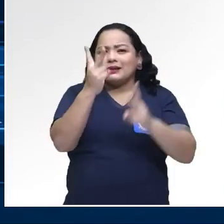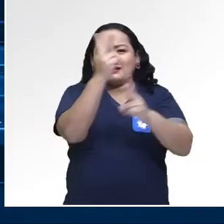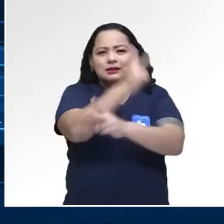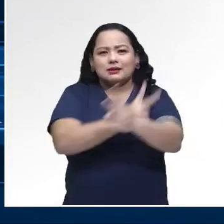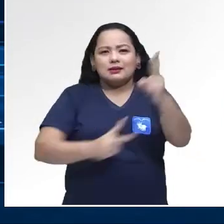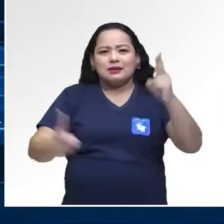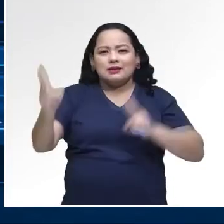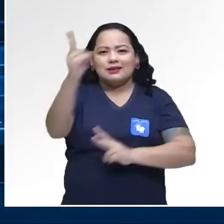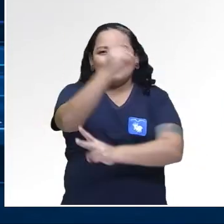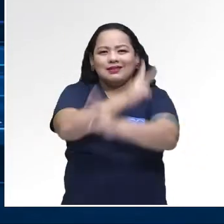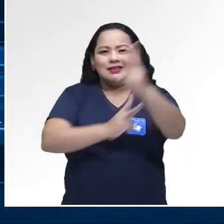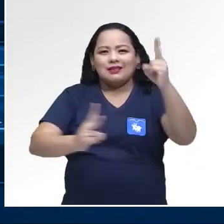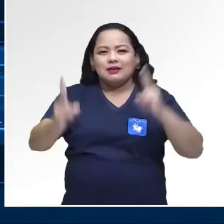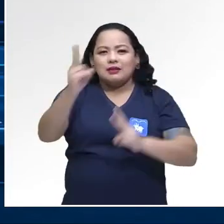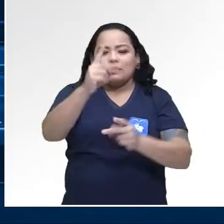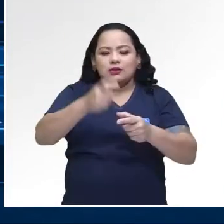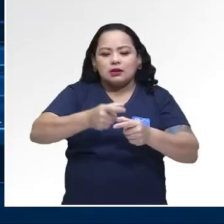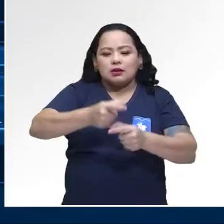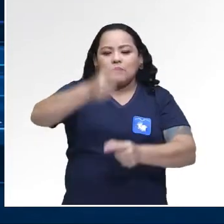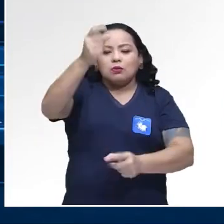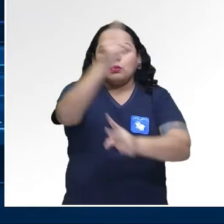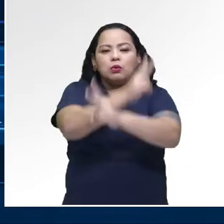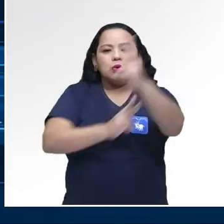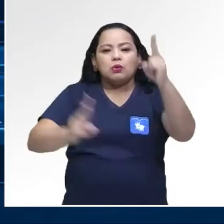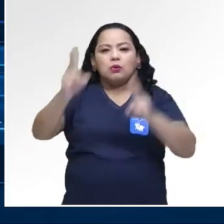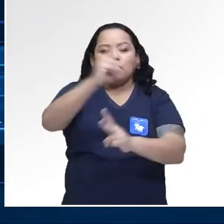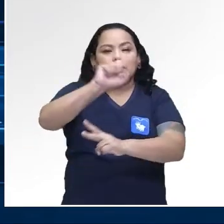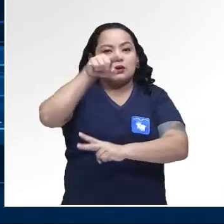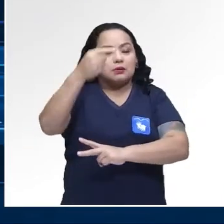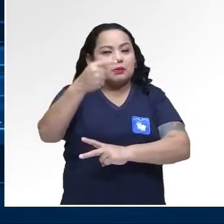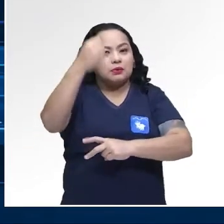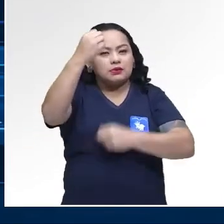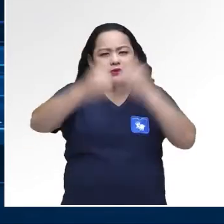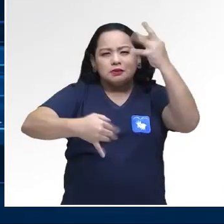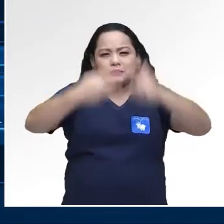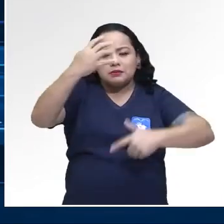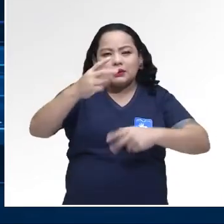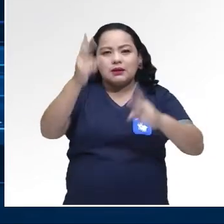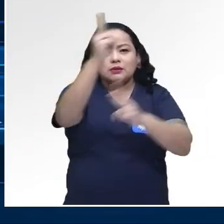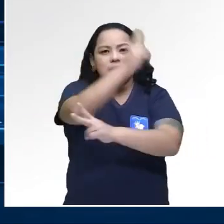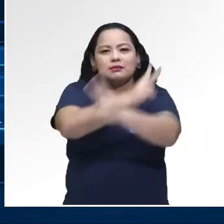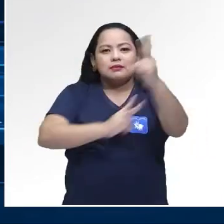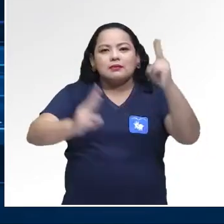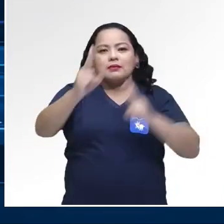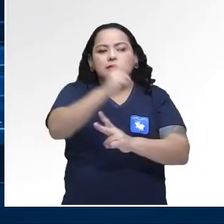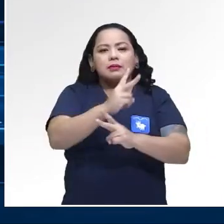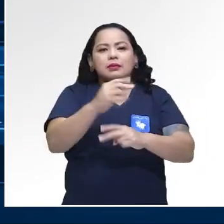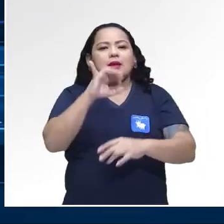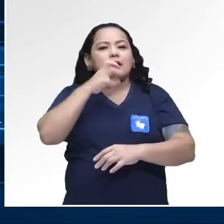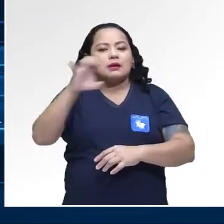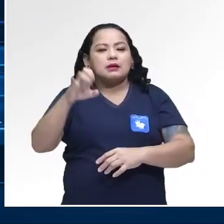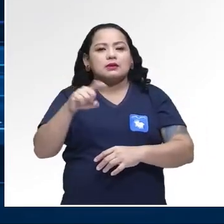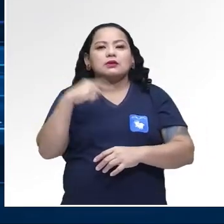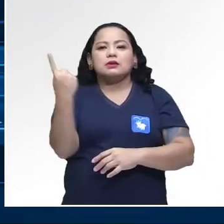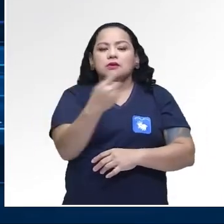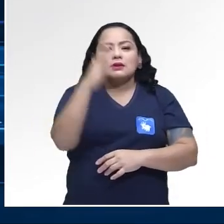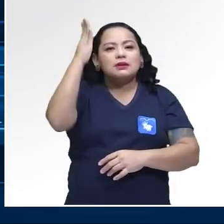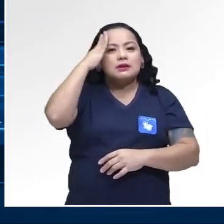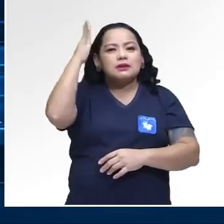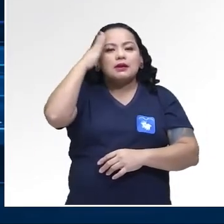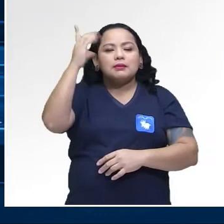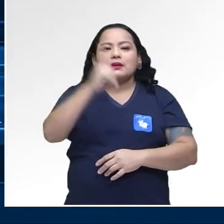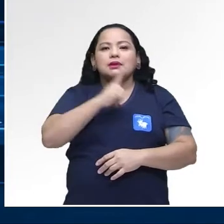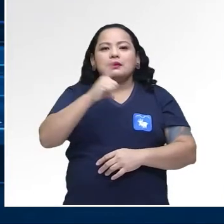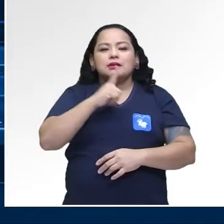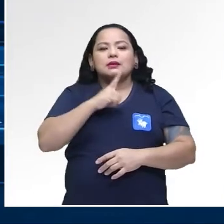usinas eólicas, E aí a gente vai falar daqui a pouquinho mais sobre elas, E aí nesse caso a gente sabe que existe a